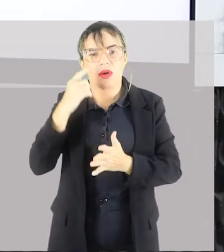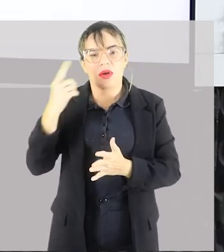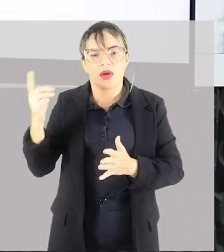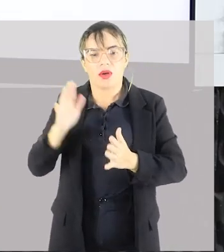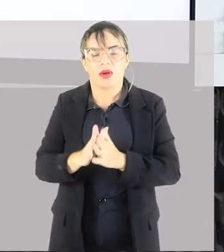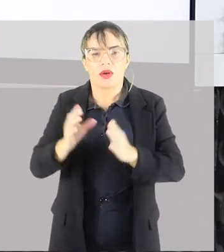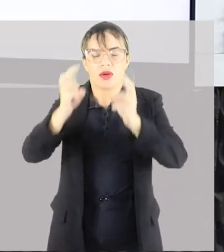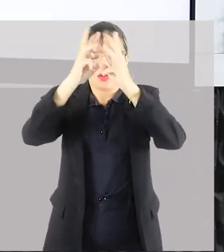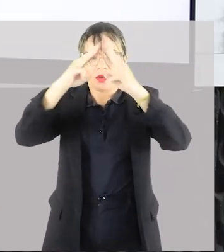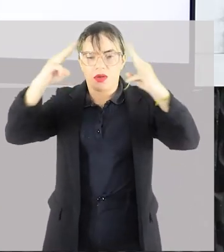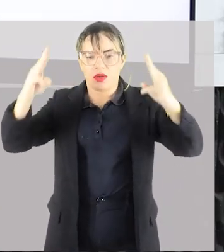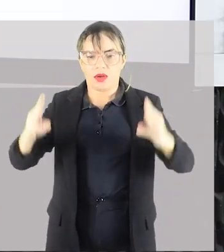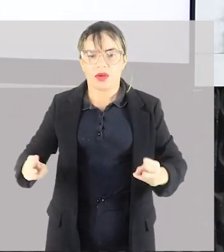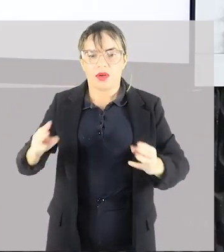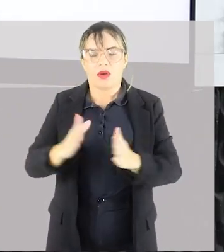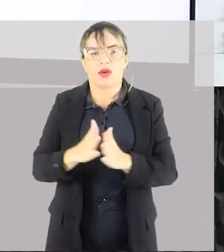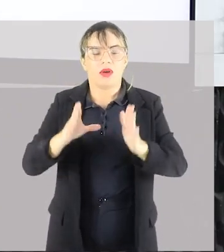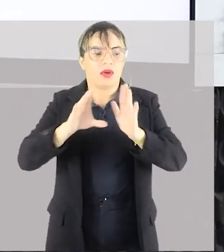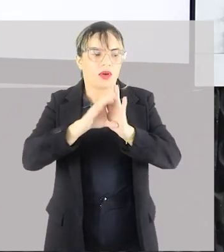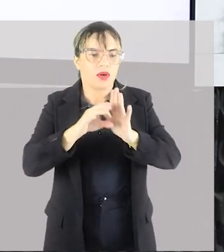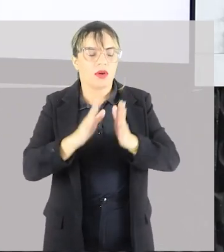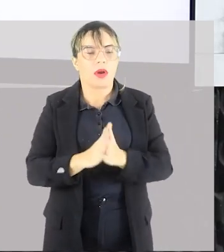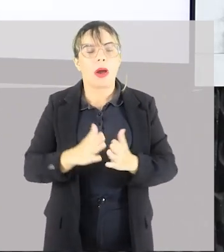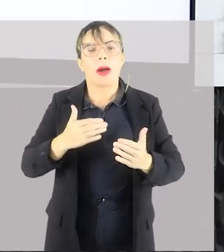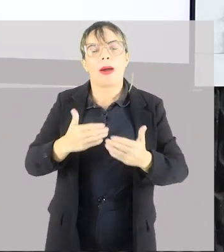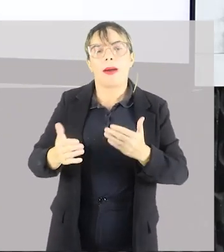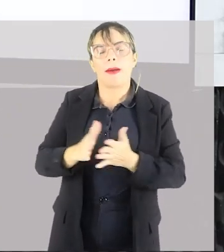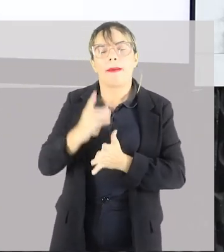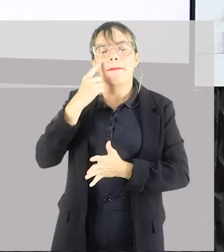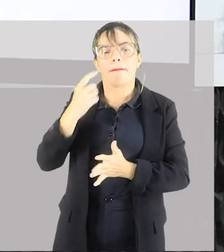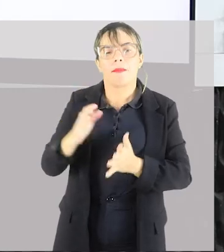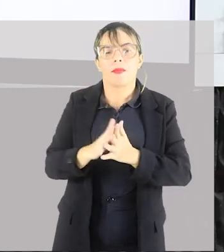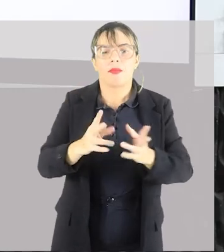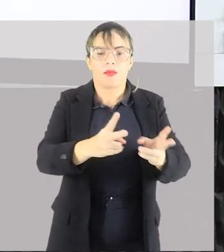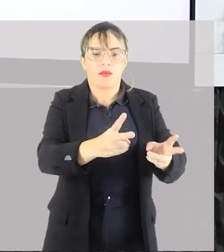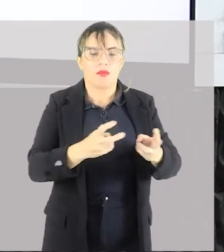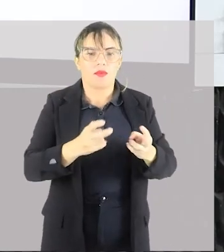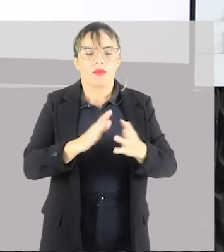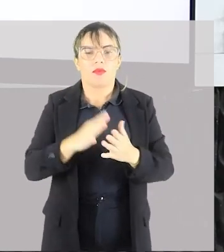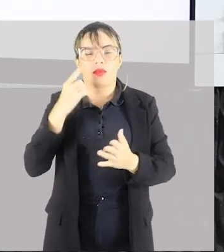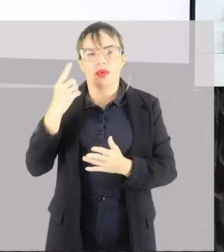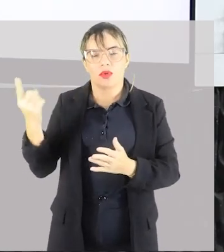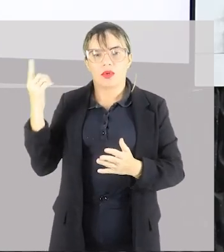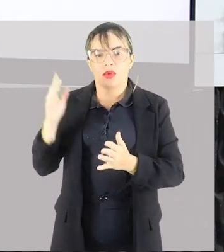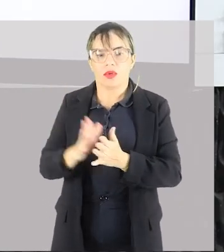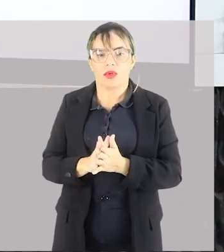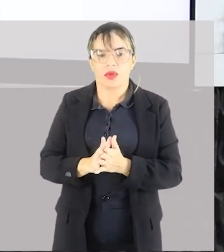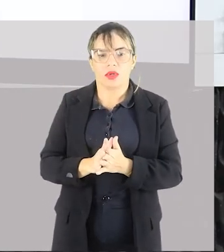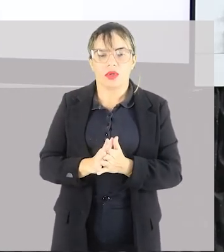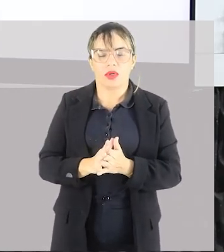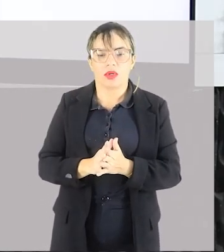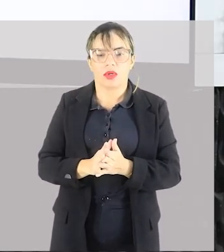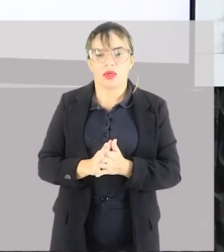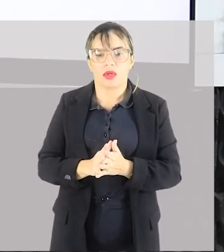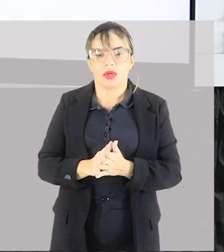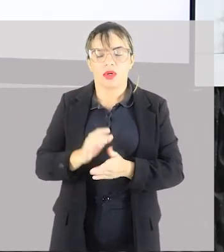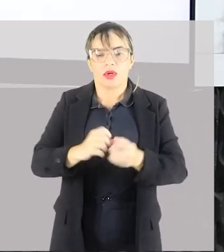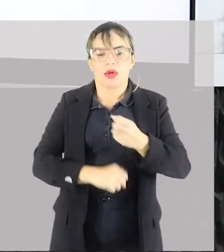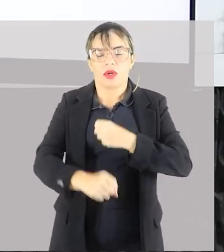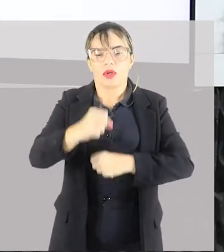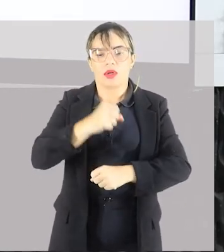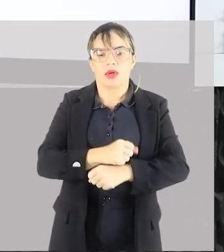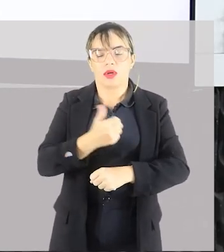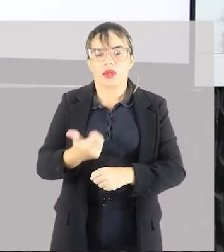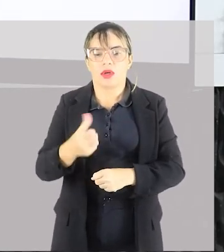dentro dos museus. Tem uma outra concepção. De qualquer forma, é interessante você perceber que esses gêmeos, que são de